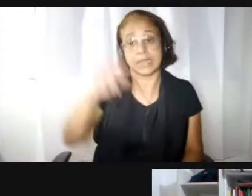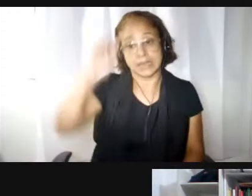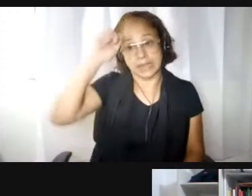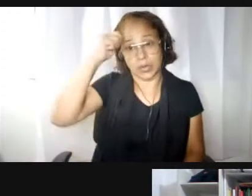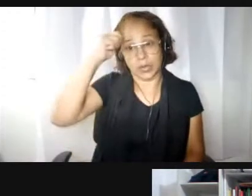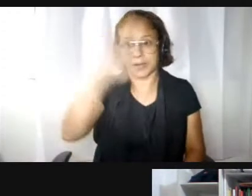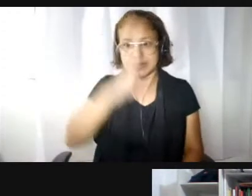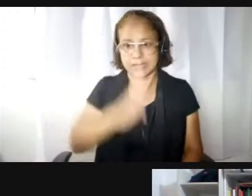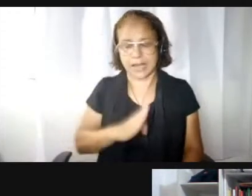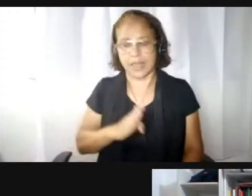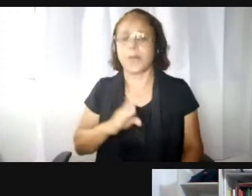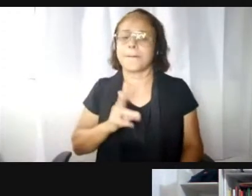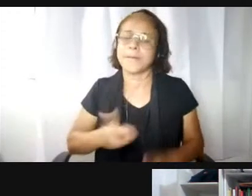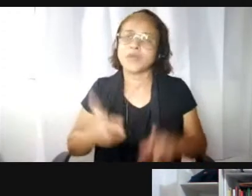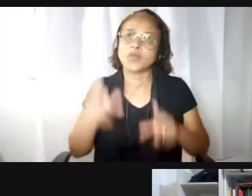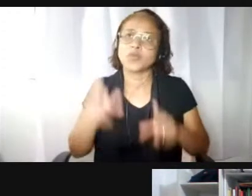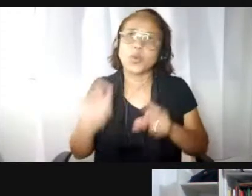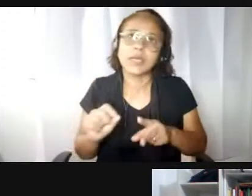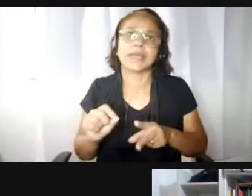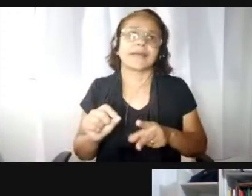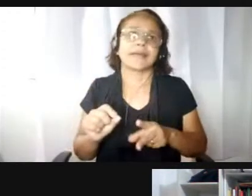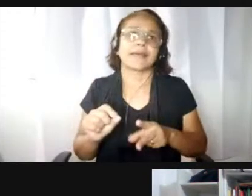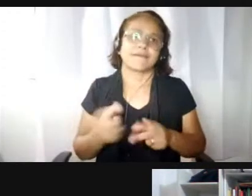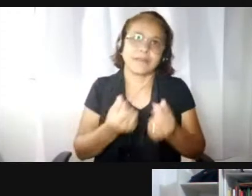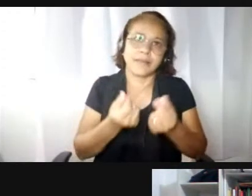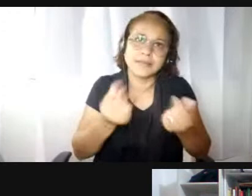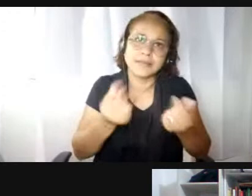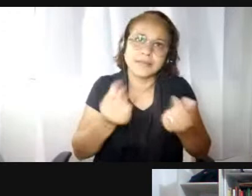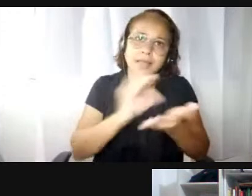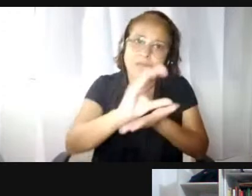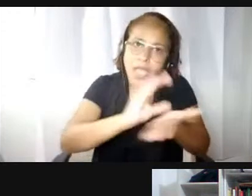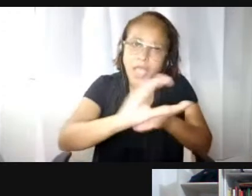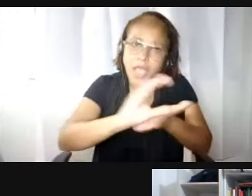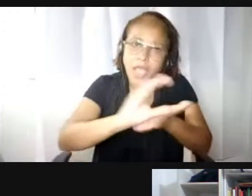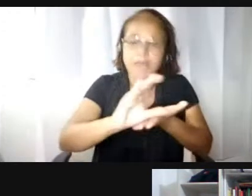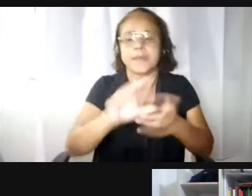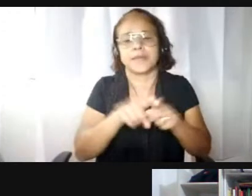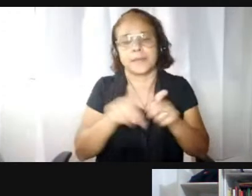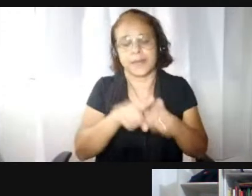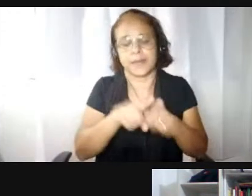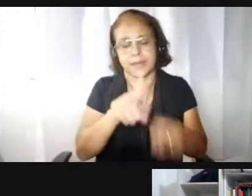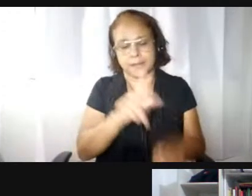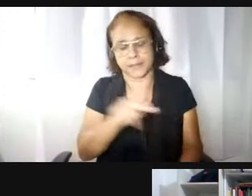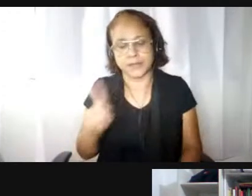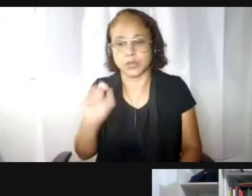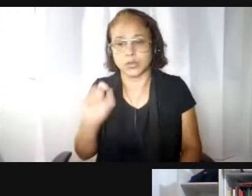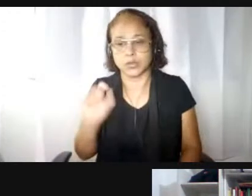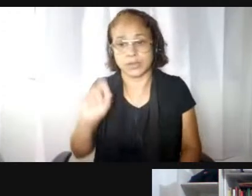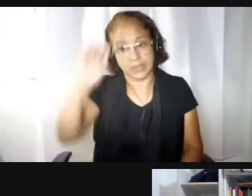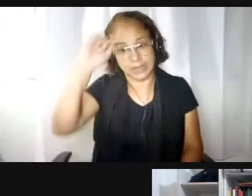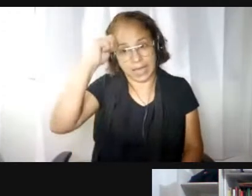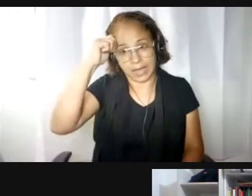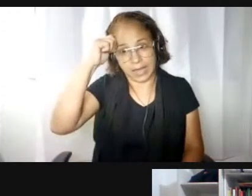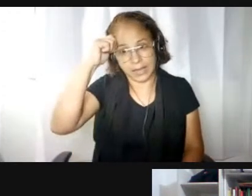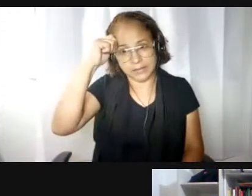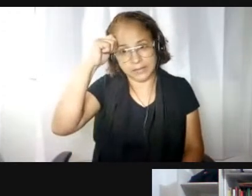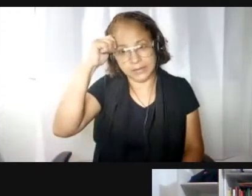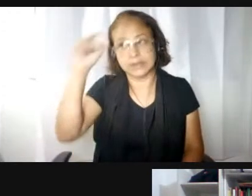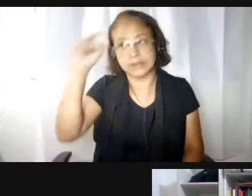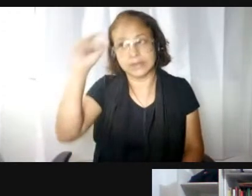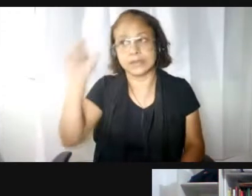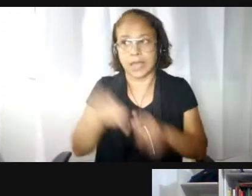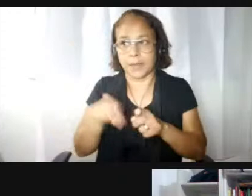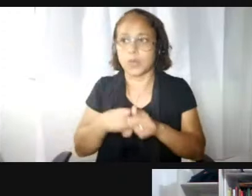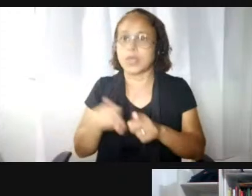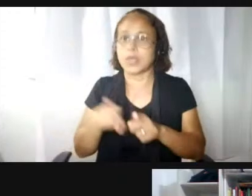financiada, pensada, com professores, né, professoras negras da Frente Negra, ela recebe alunos de outros grupos raciais também.